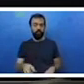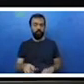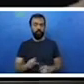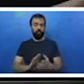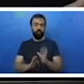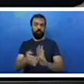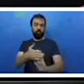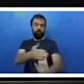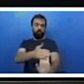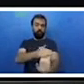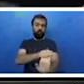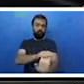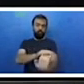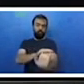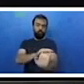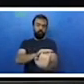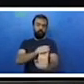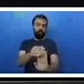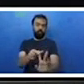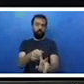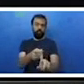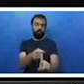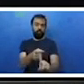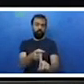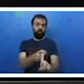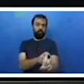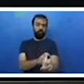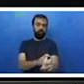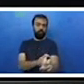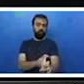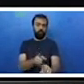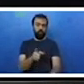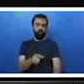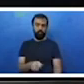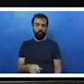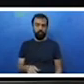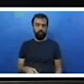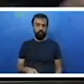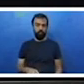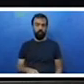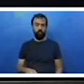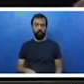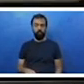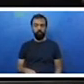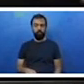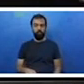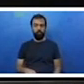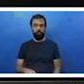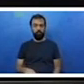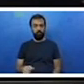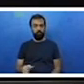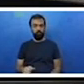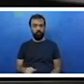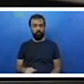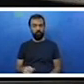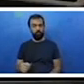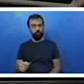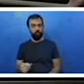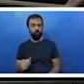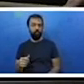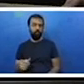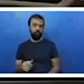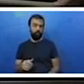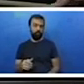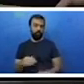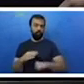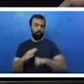flexibilidade. Lembrando que a flexibilidade é aquela capacidade de nós fazermos os movimentos com maior amplitude. Tá? Então aumenta a quantidade de manobras bem-sucedidas.